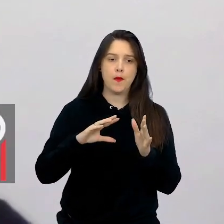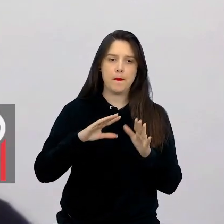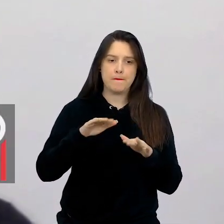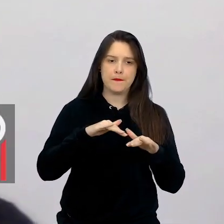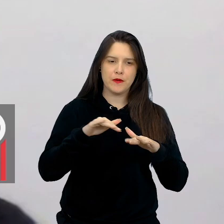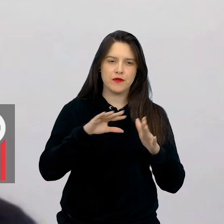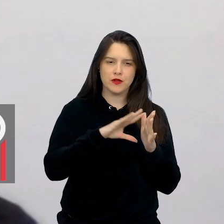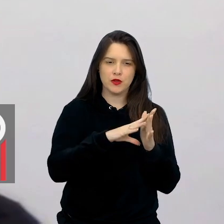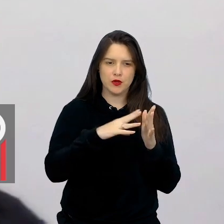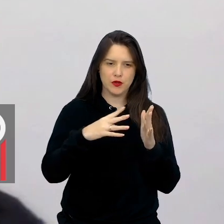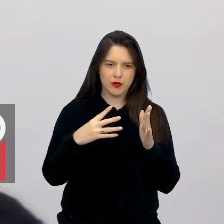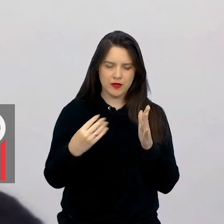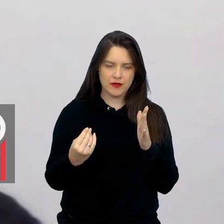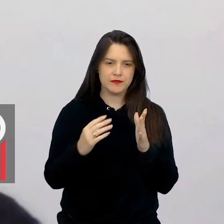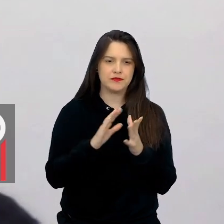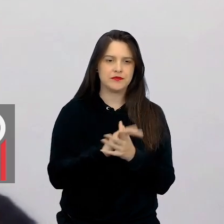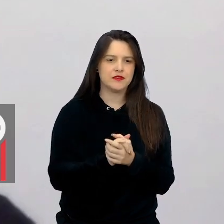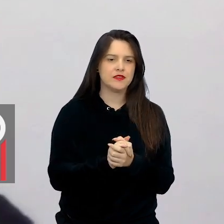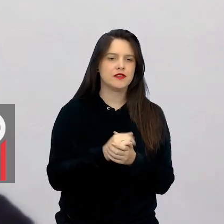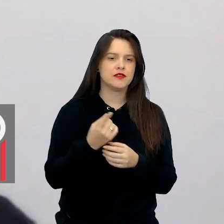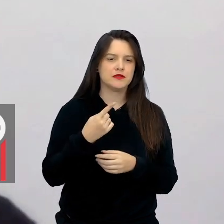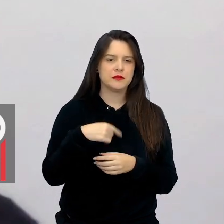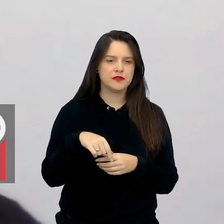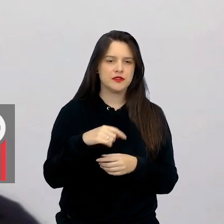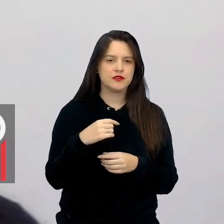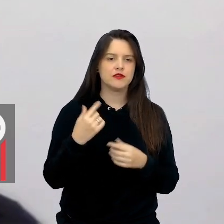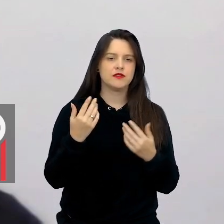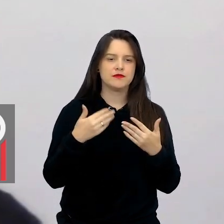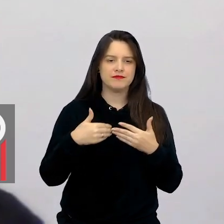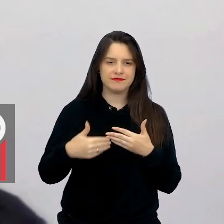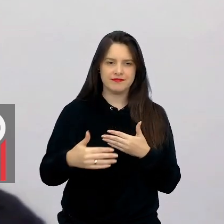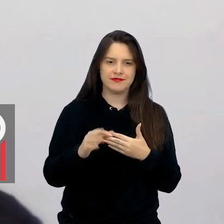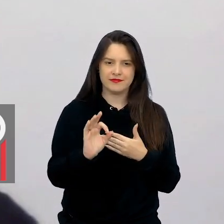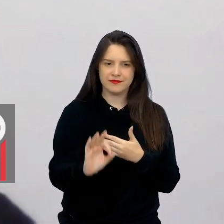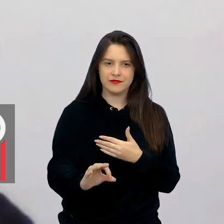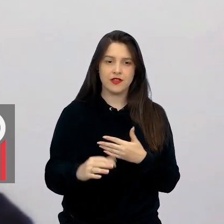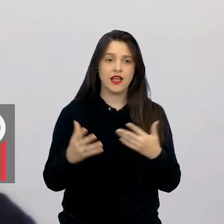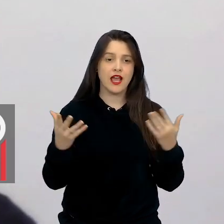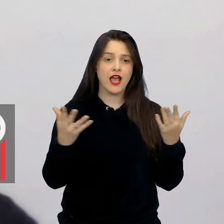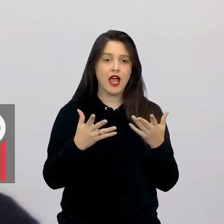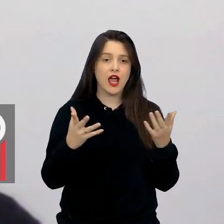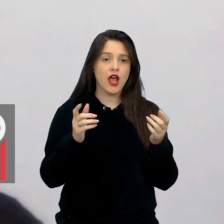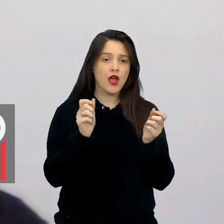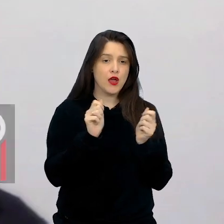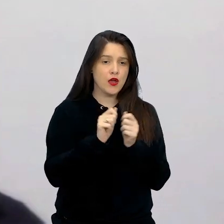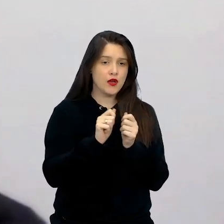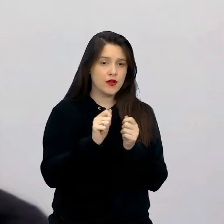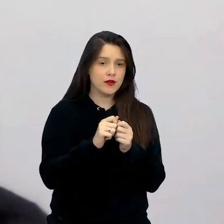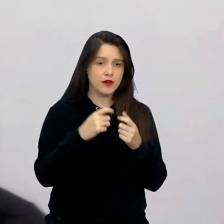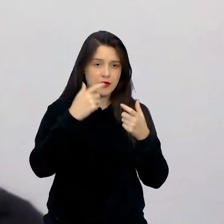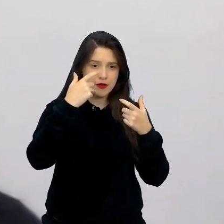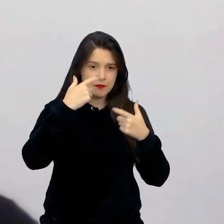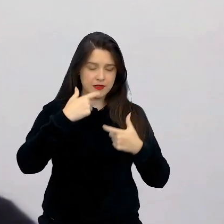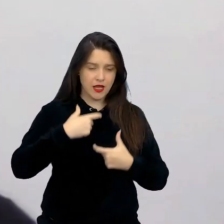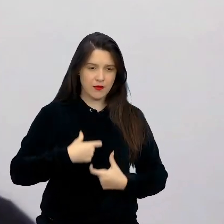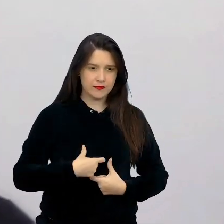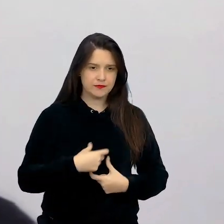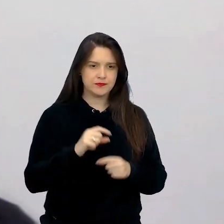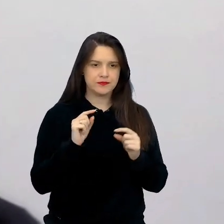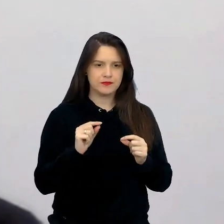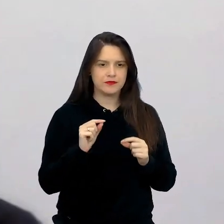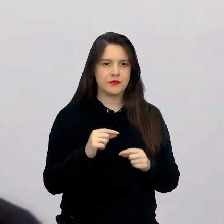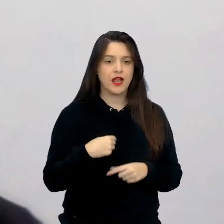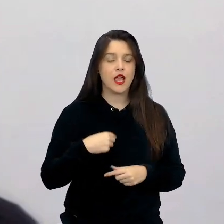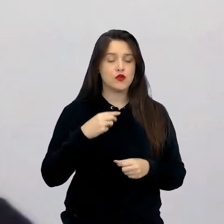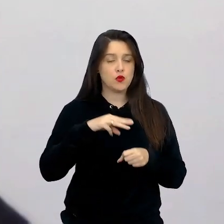como PCNP da diretoria Sul 3. Agora, eu vou fazer a minha audiodescrição. Eu